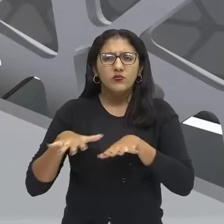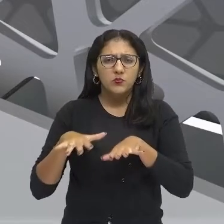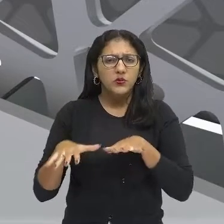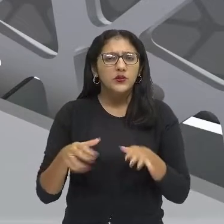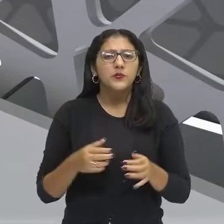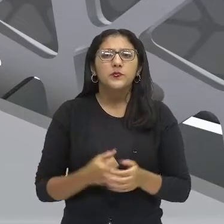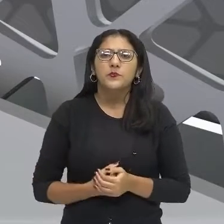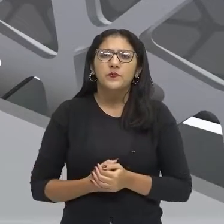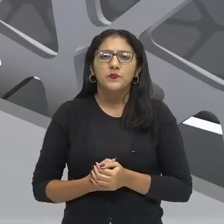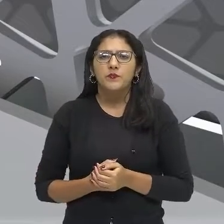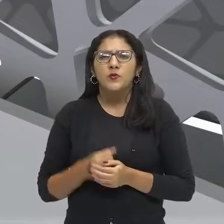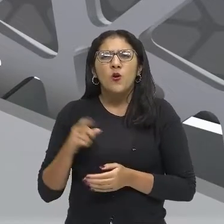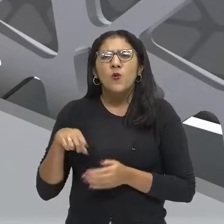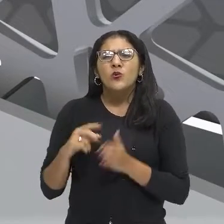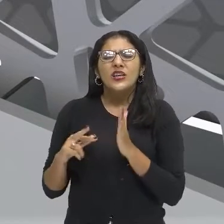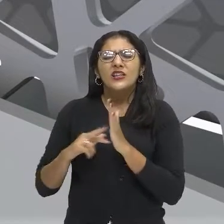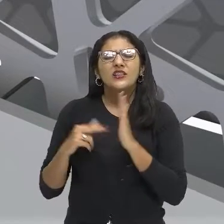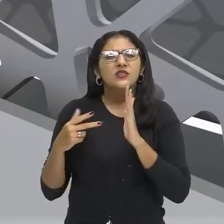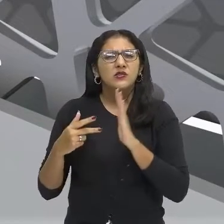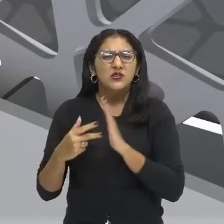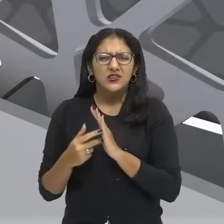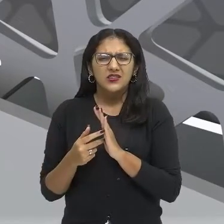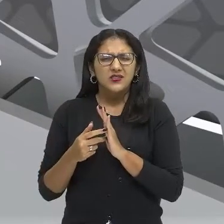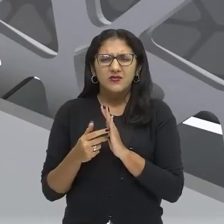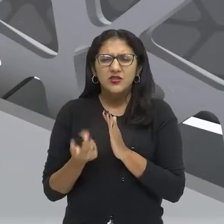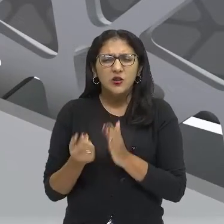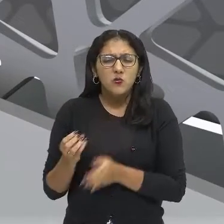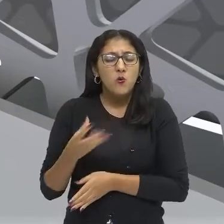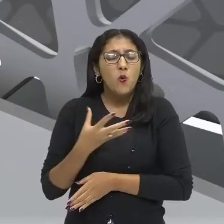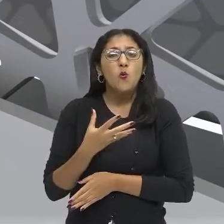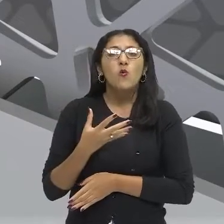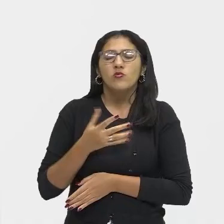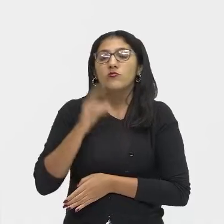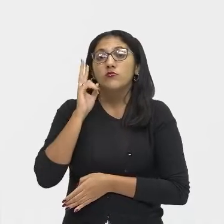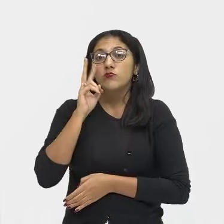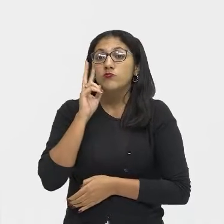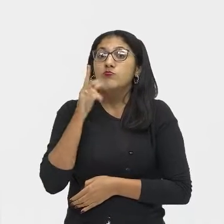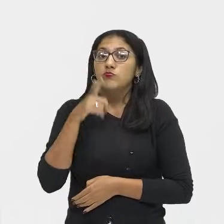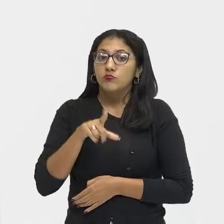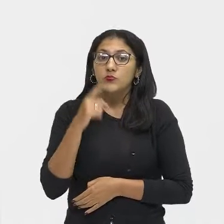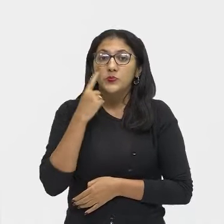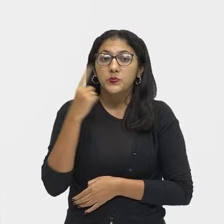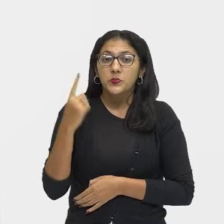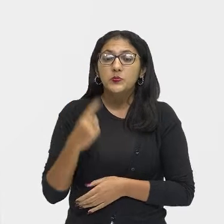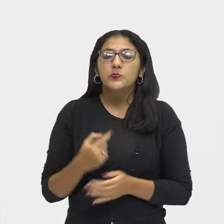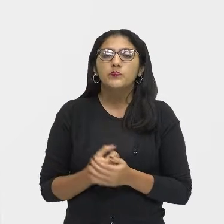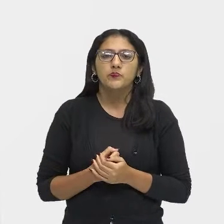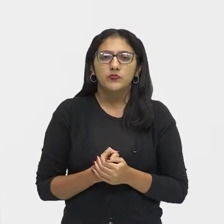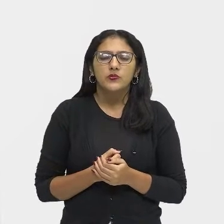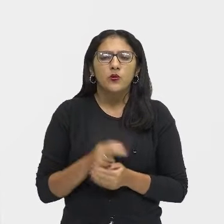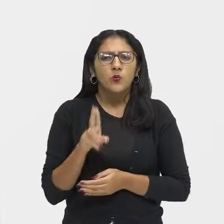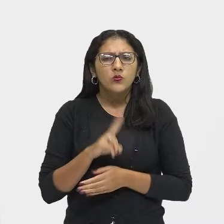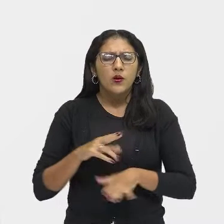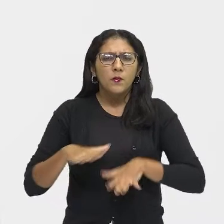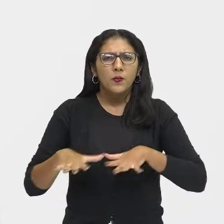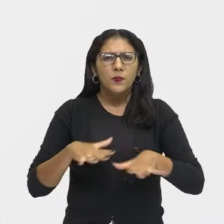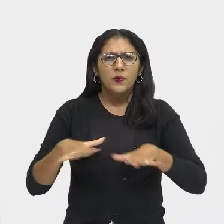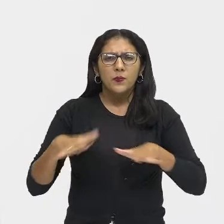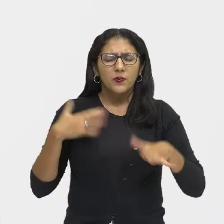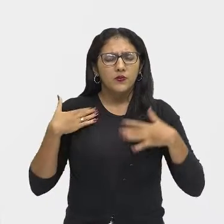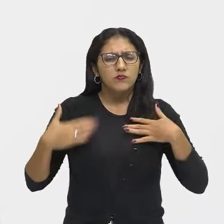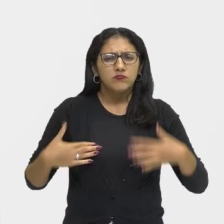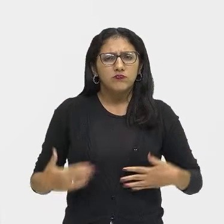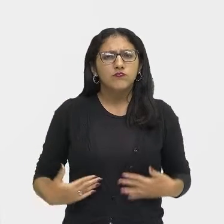O que isso traz de novidade para a gente? Vamos recapitular. Então, as atividades rítmicas e